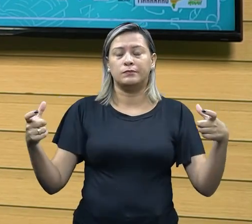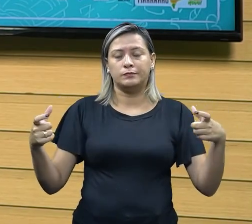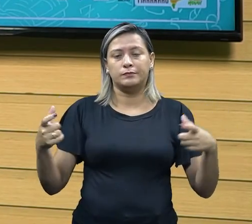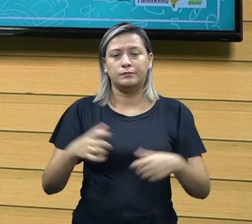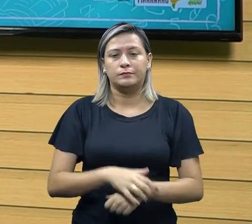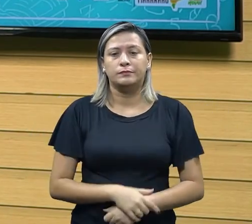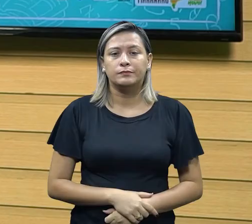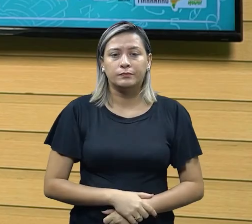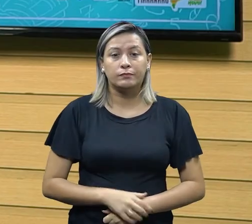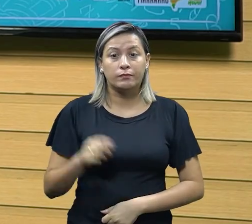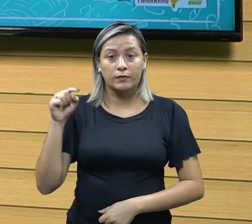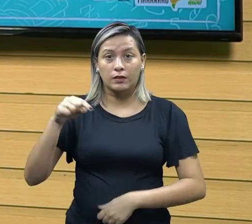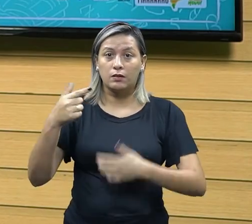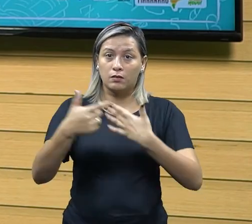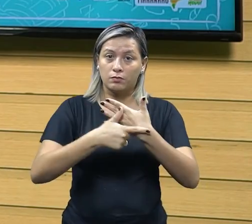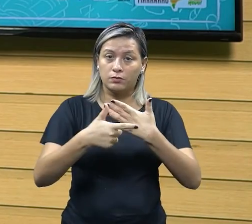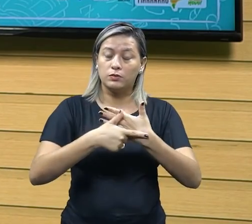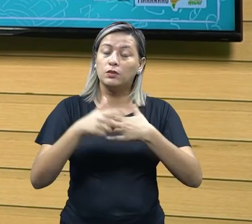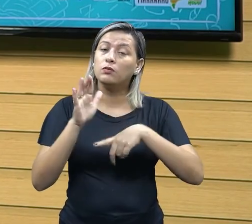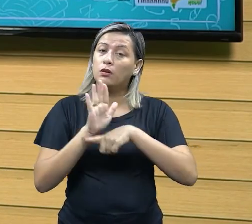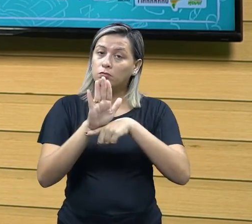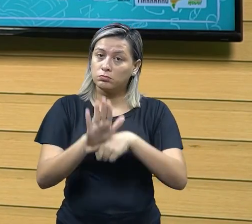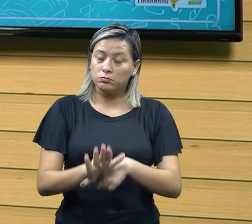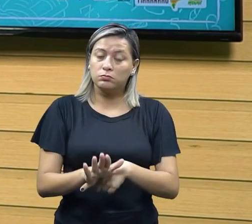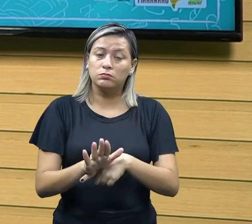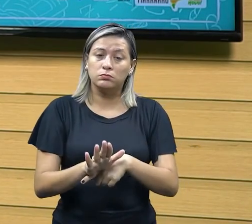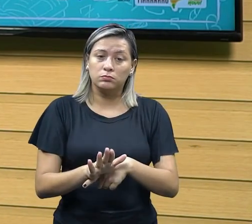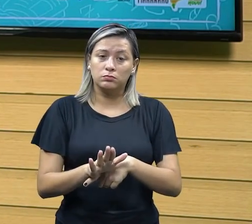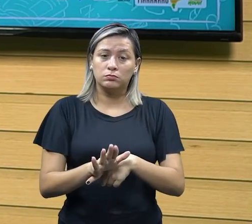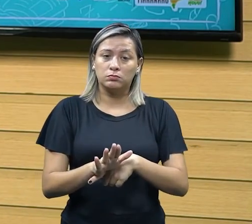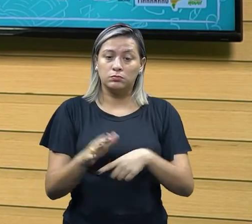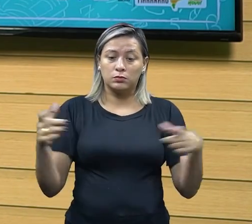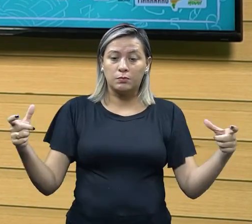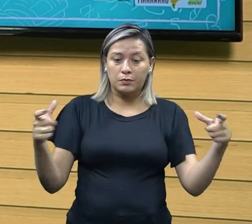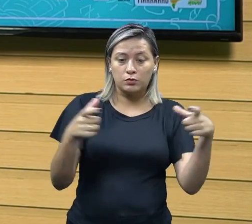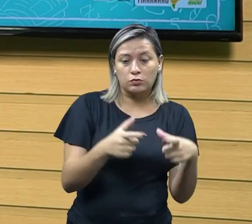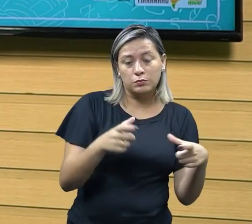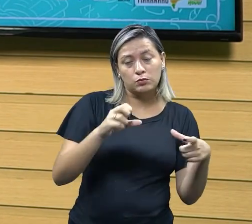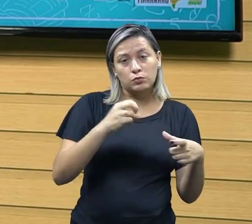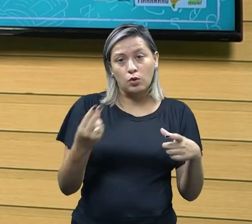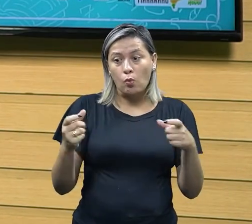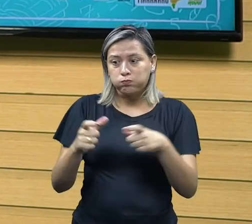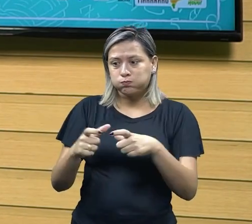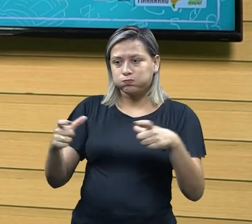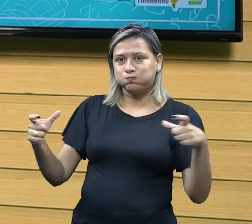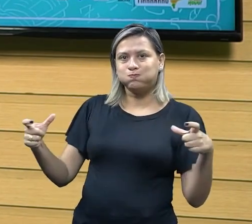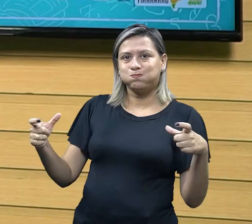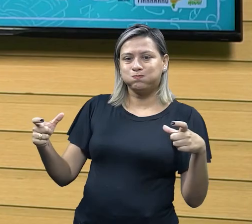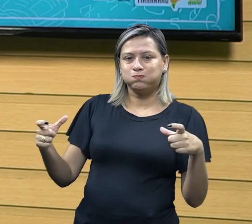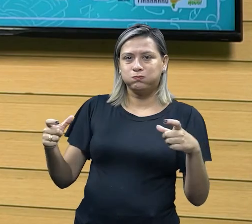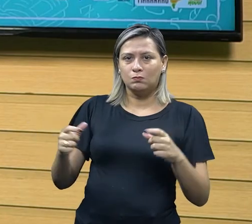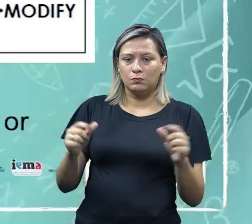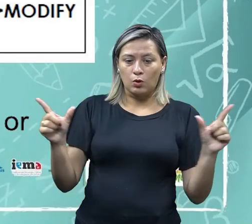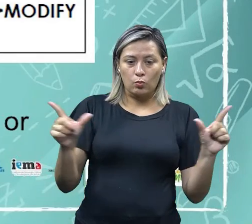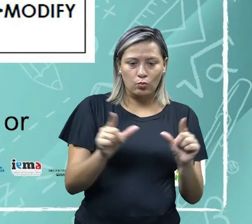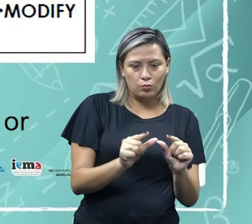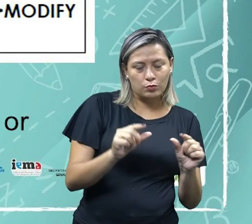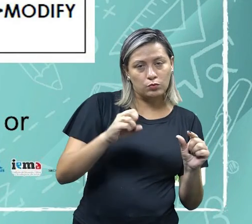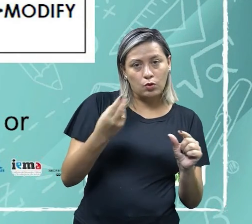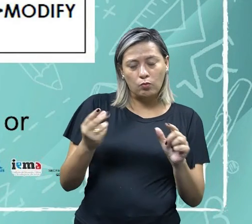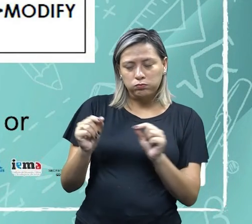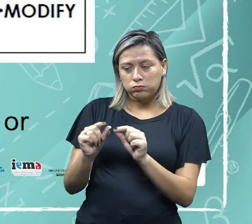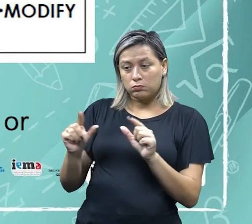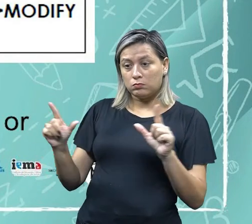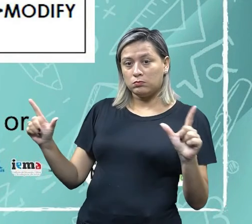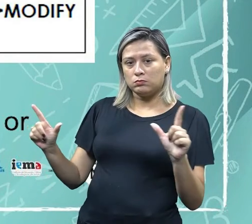grande que você estiver trabalhando. E aqui essa função auxilia muito quando você reduz a escala ou amplia a escala.